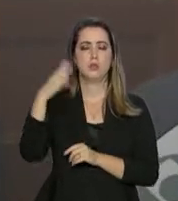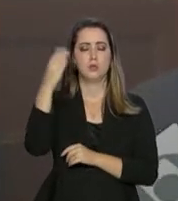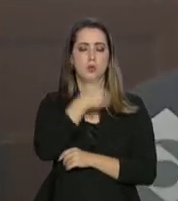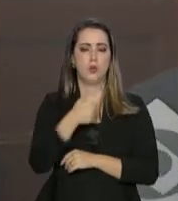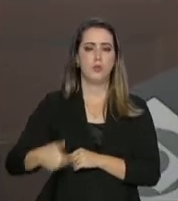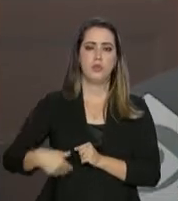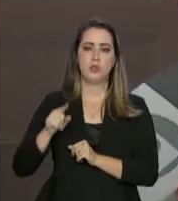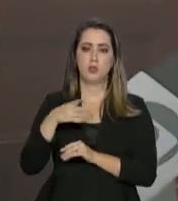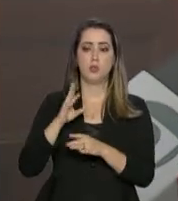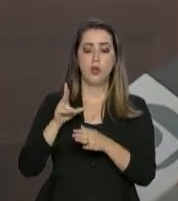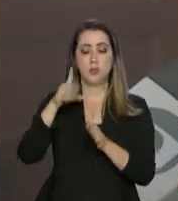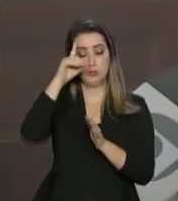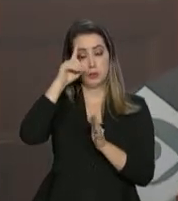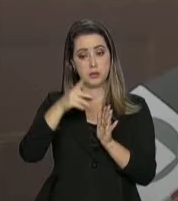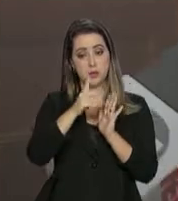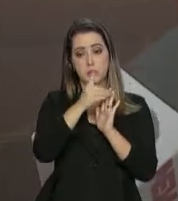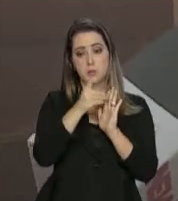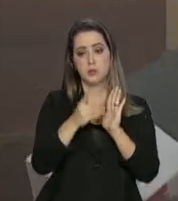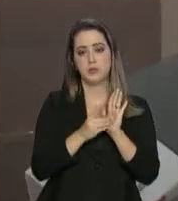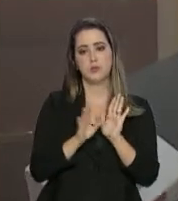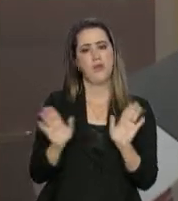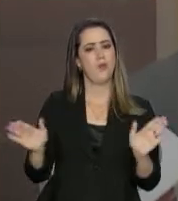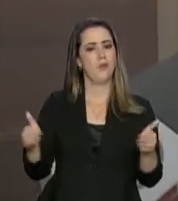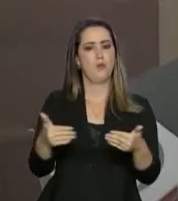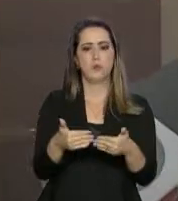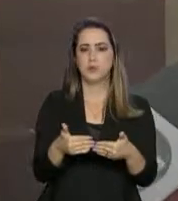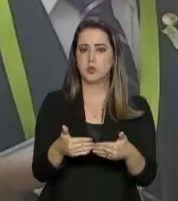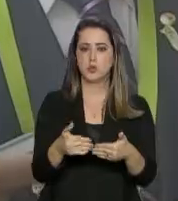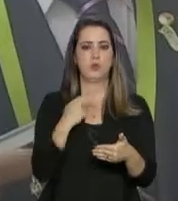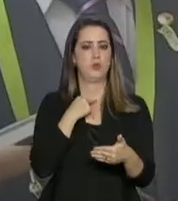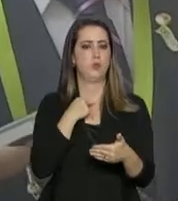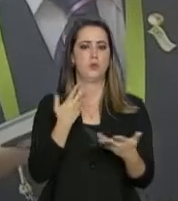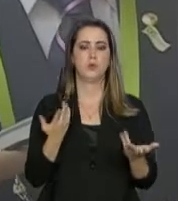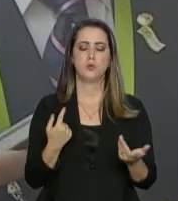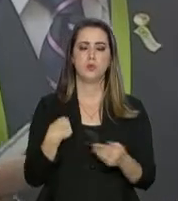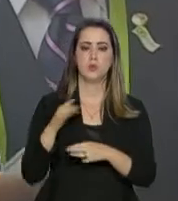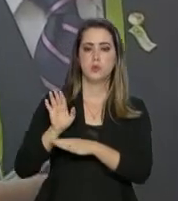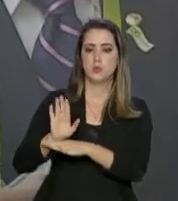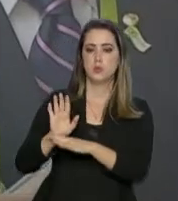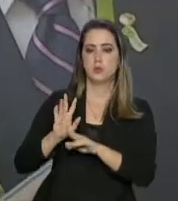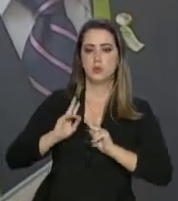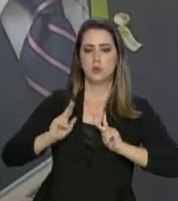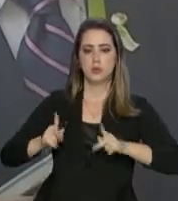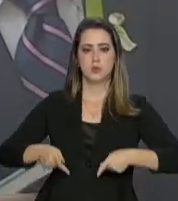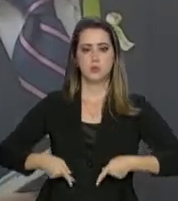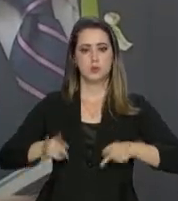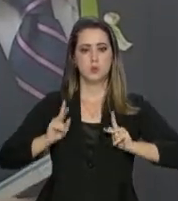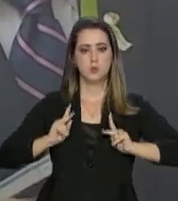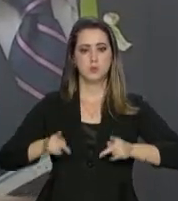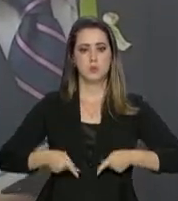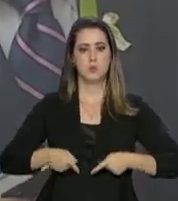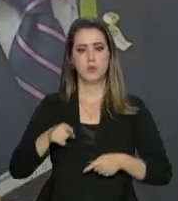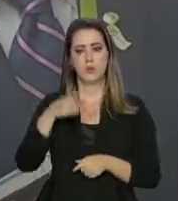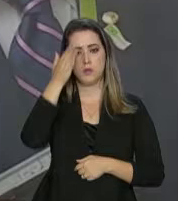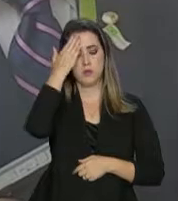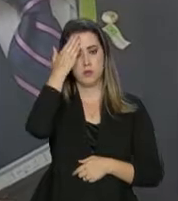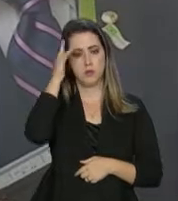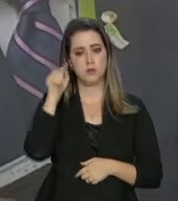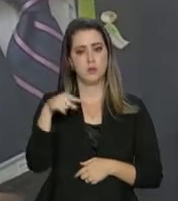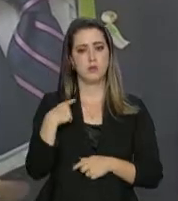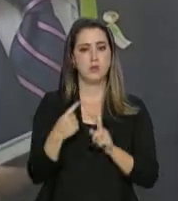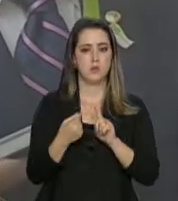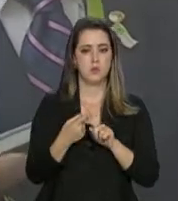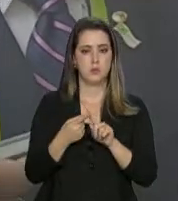a respeito deste assunto não fechar a fronteira é incorrecta de nós estamos dando apoio humanitário é você sabe que nós estamos